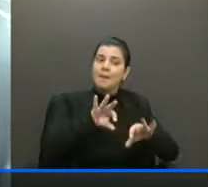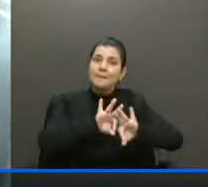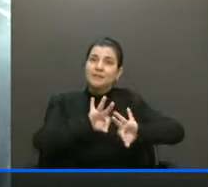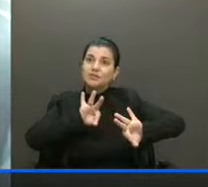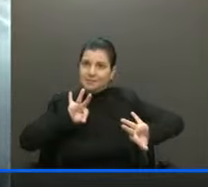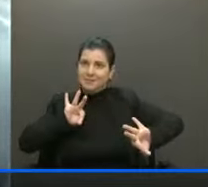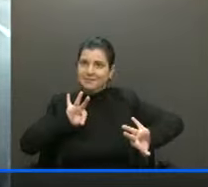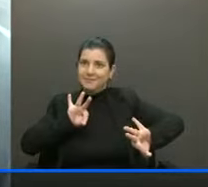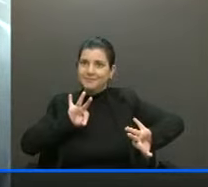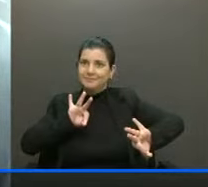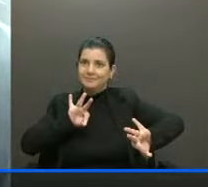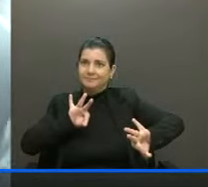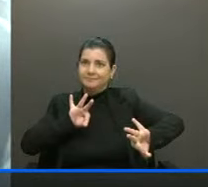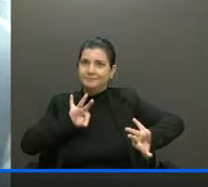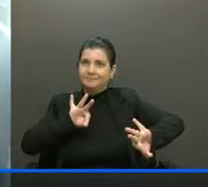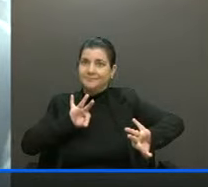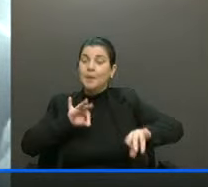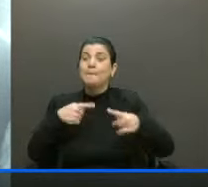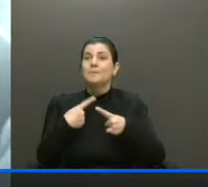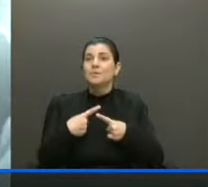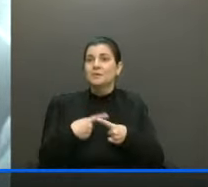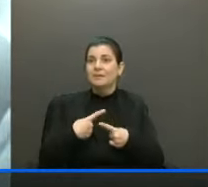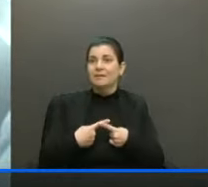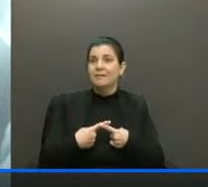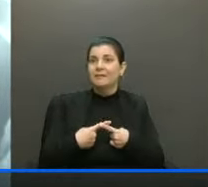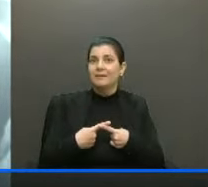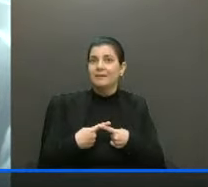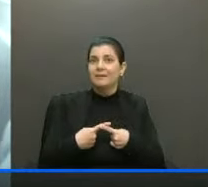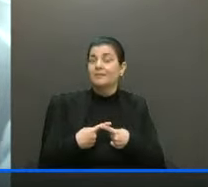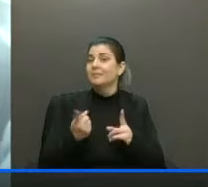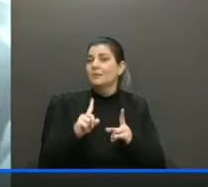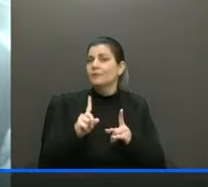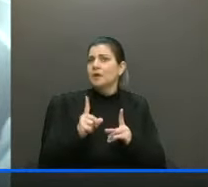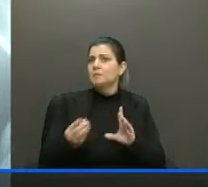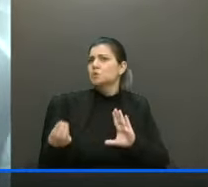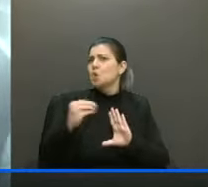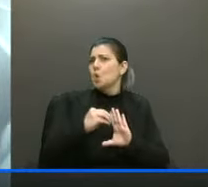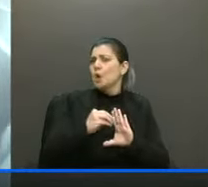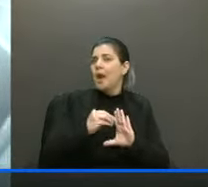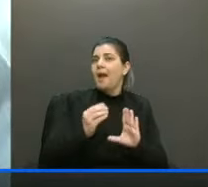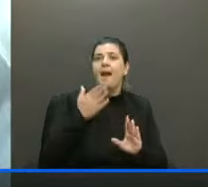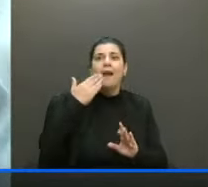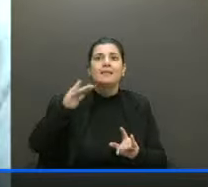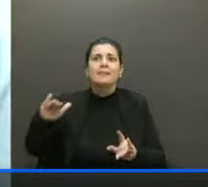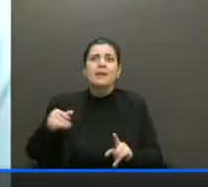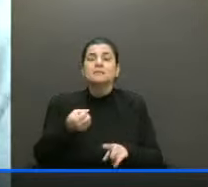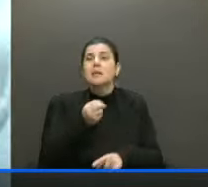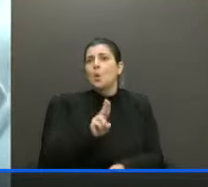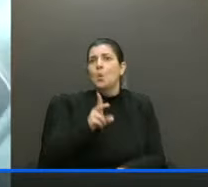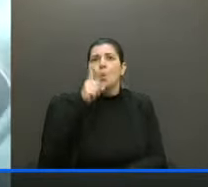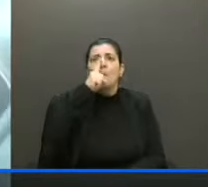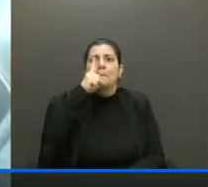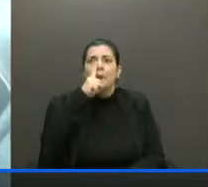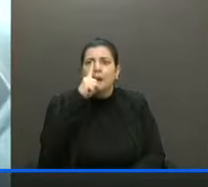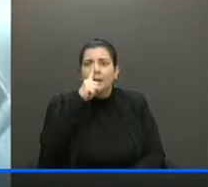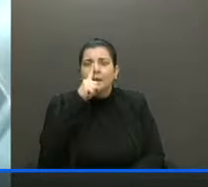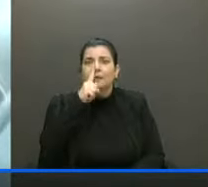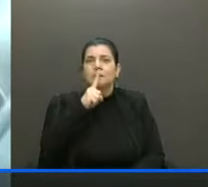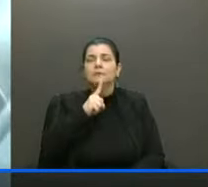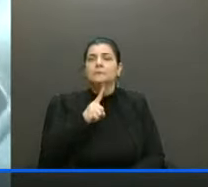ser percorrida. Né? Até porque não vamos colocar uma criança ou uma mãe, por mais até que possa se considerar que